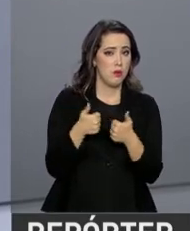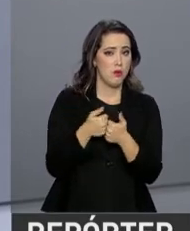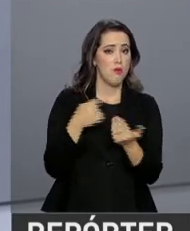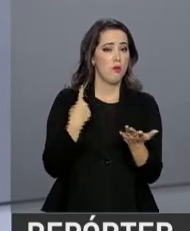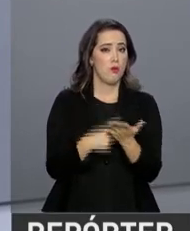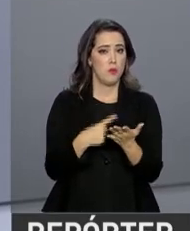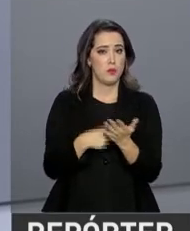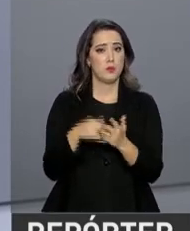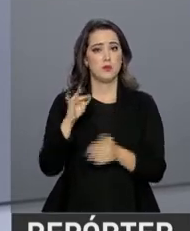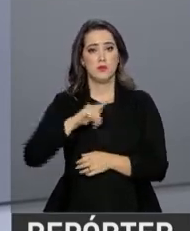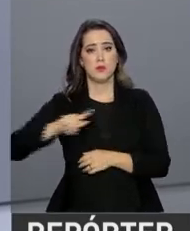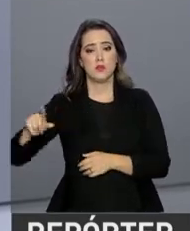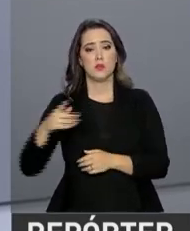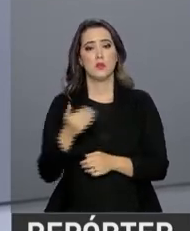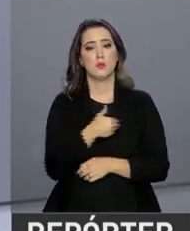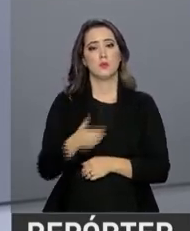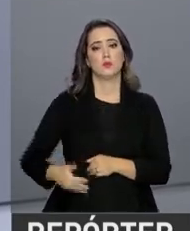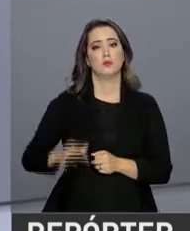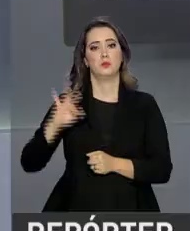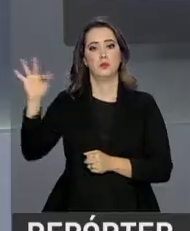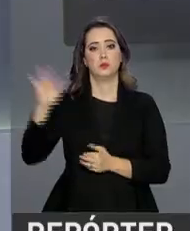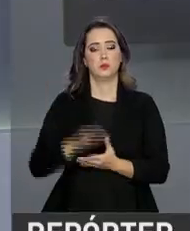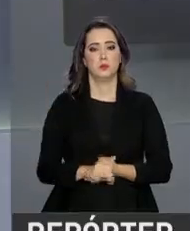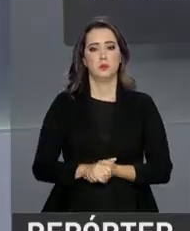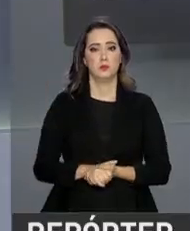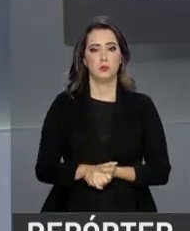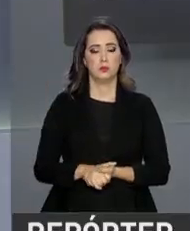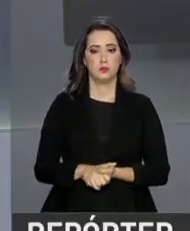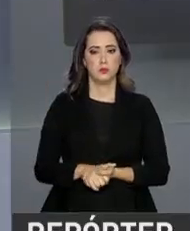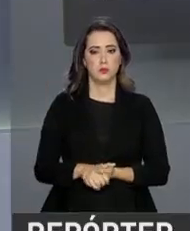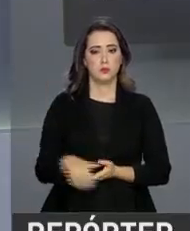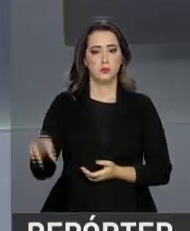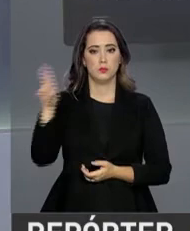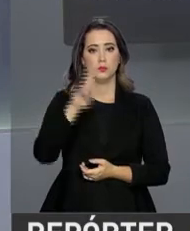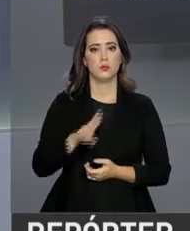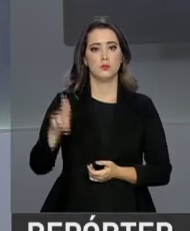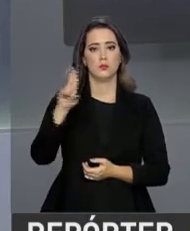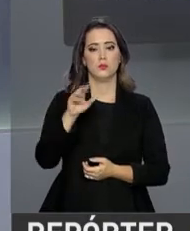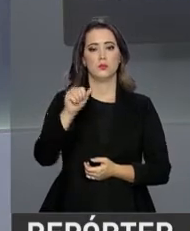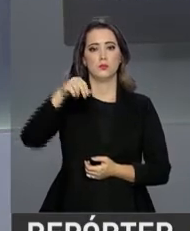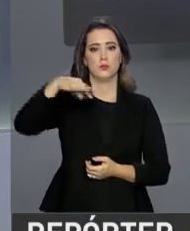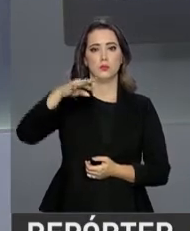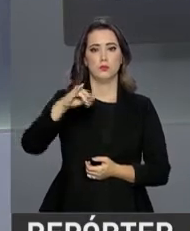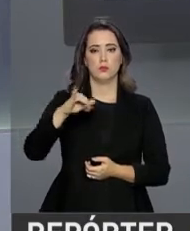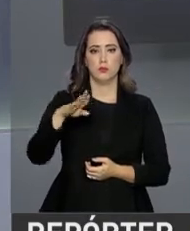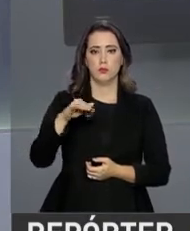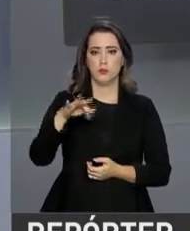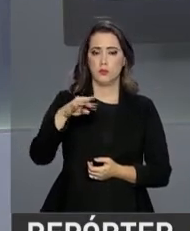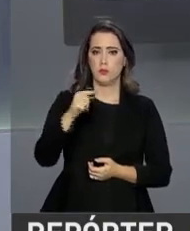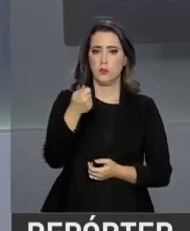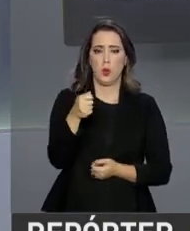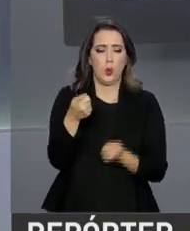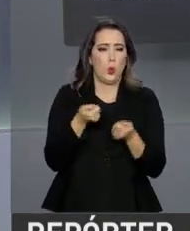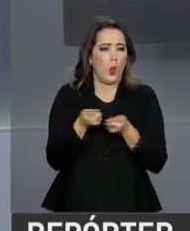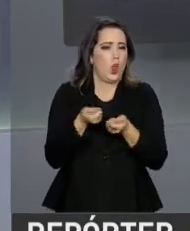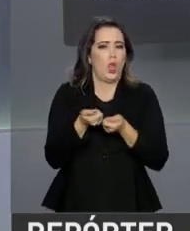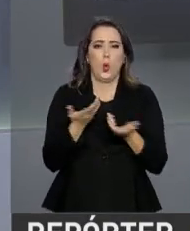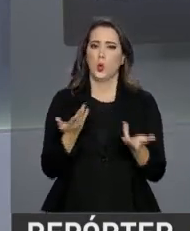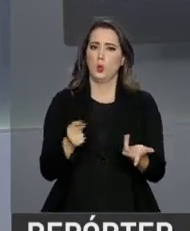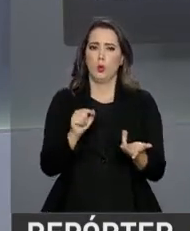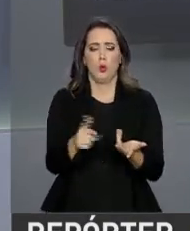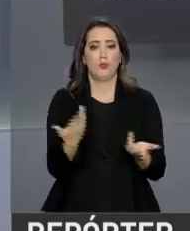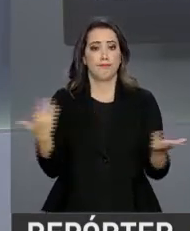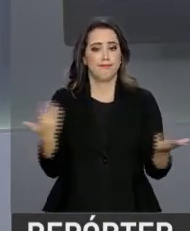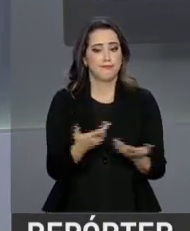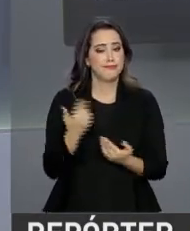recuperação fiscal como a união o uso de antibióticos em controle têm aumentado a